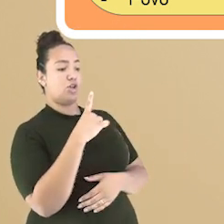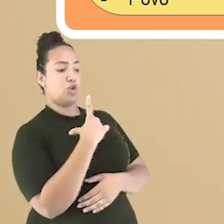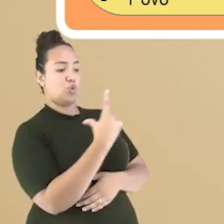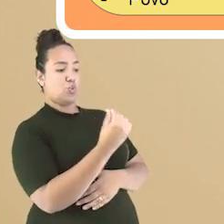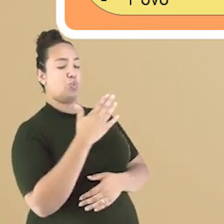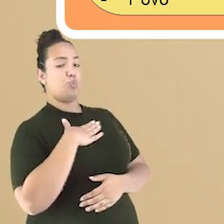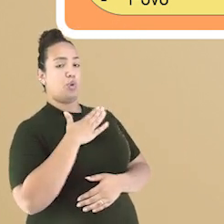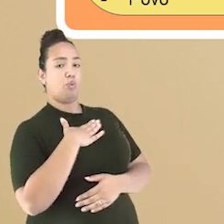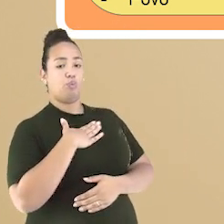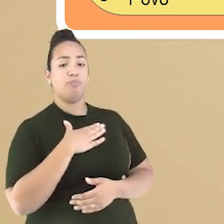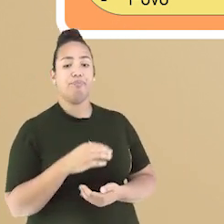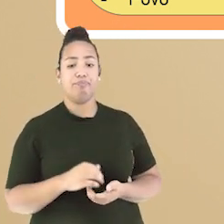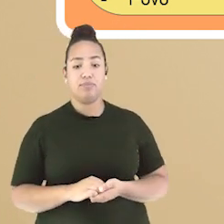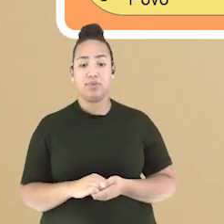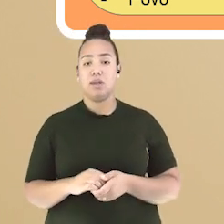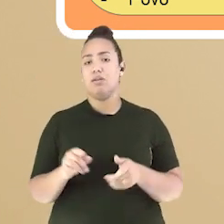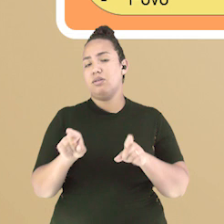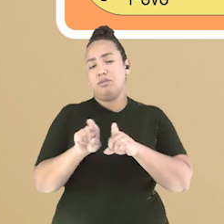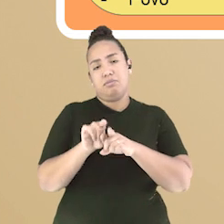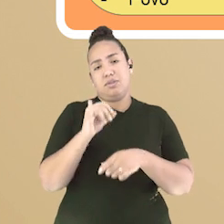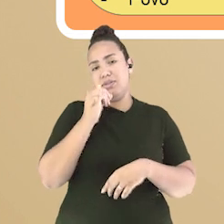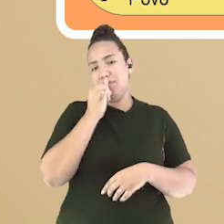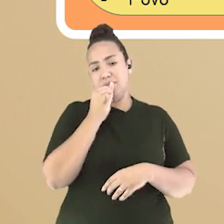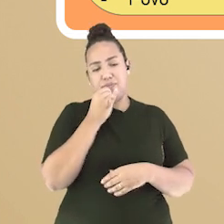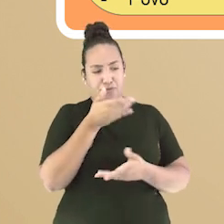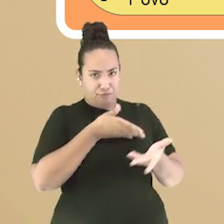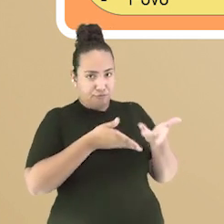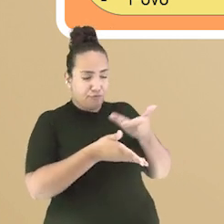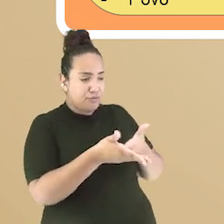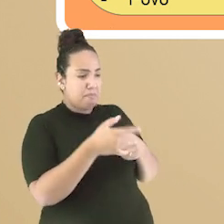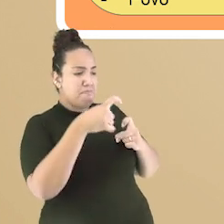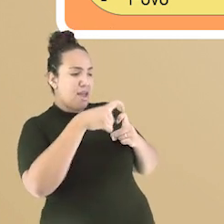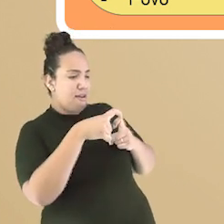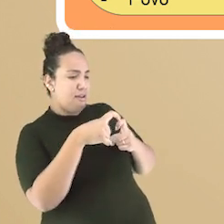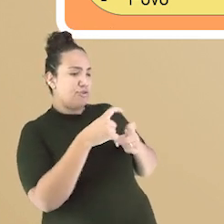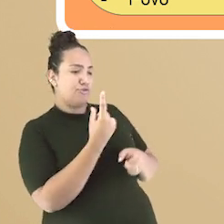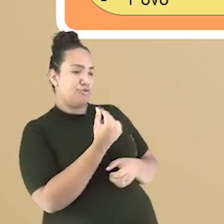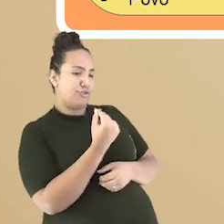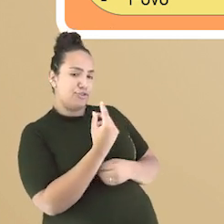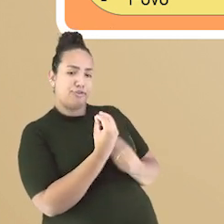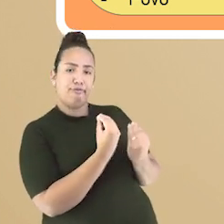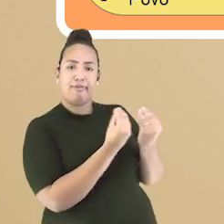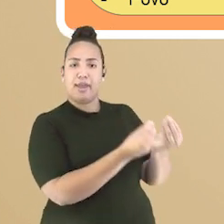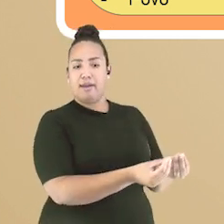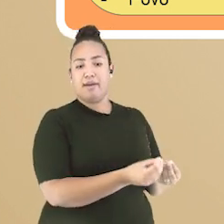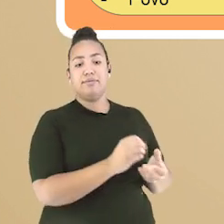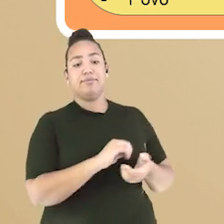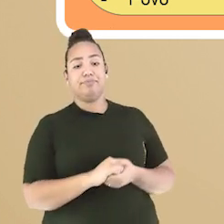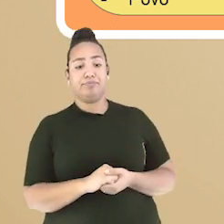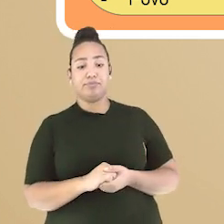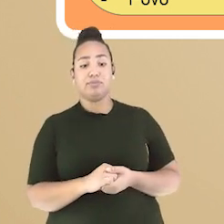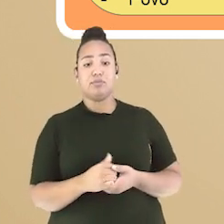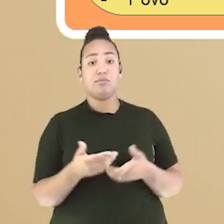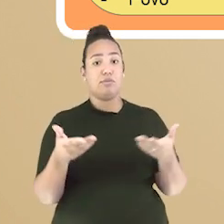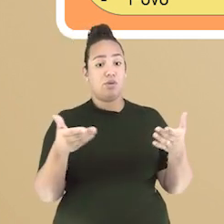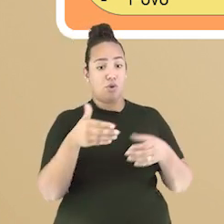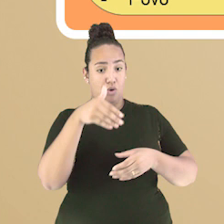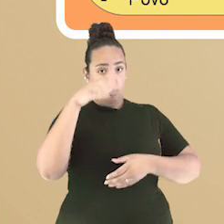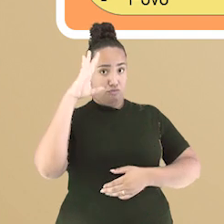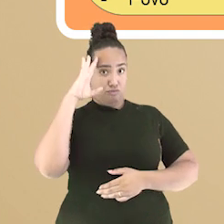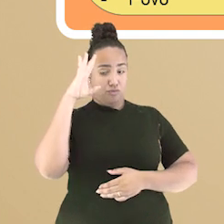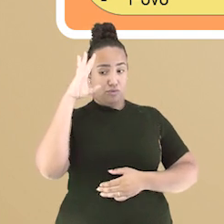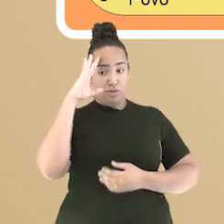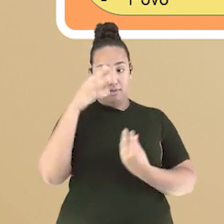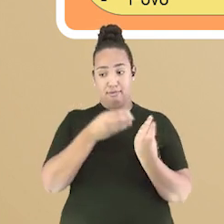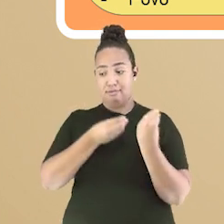iam desde emprestar dinheiro a conseguir um médico para essas pessoas. Já os coronéis davam esses votos para os